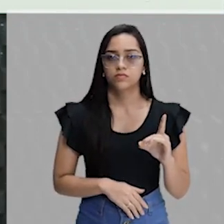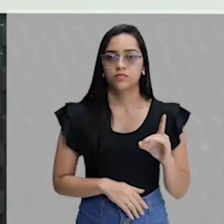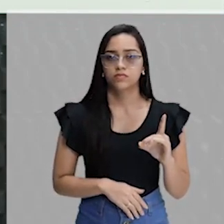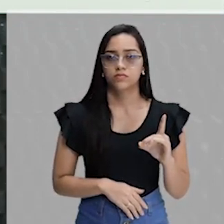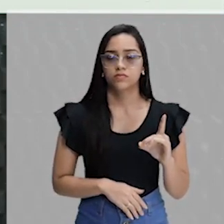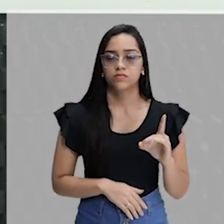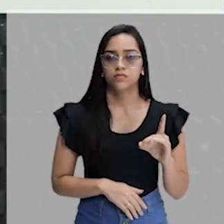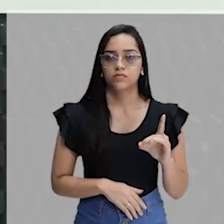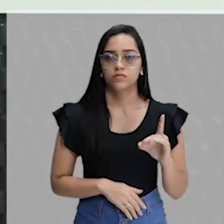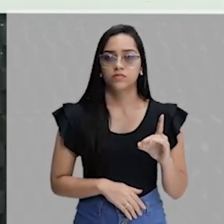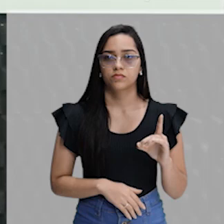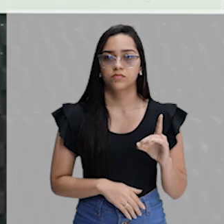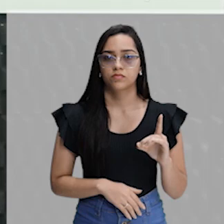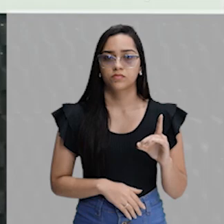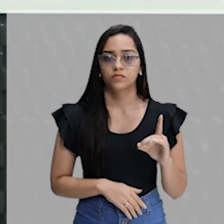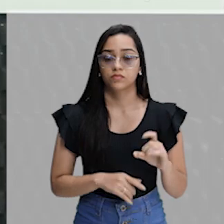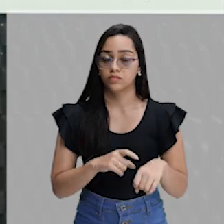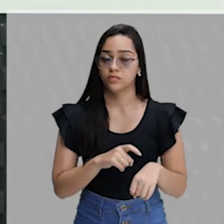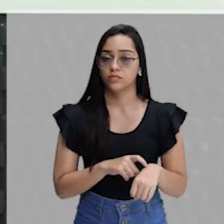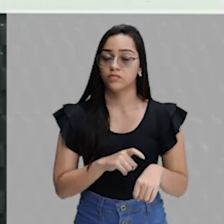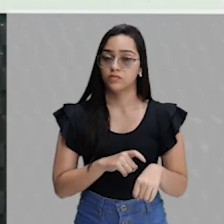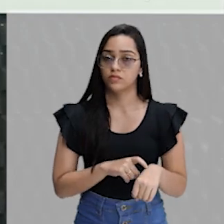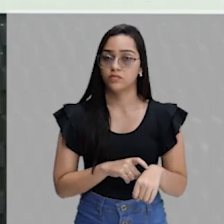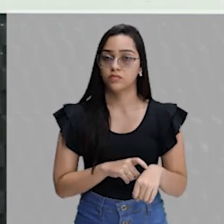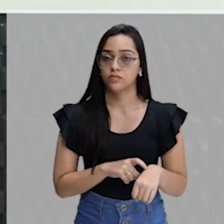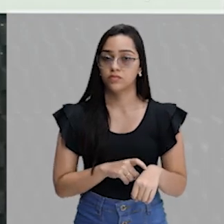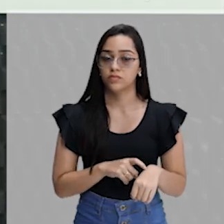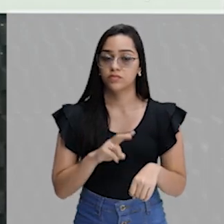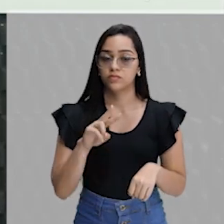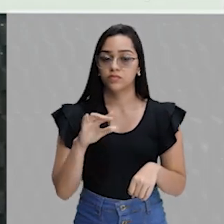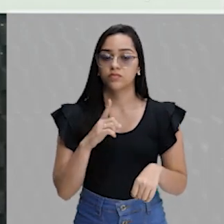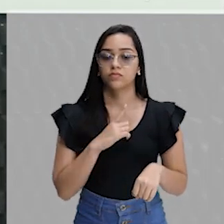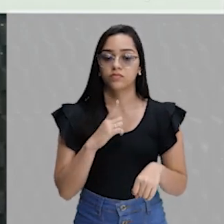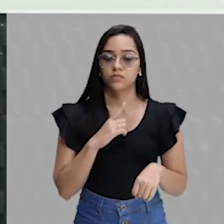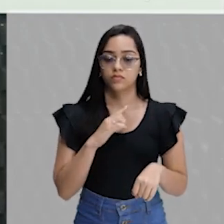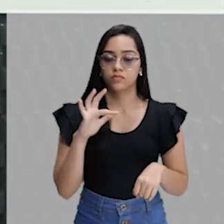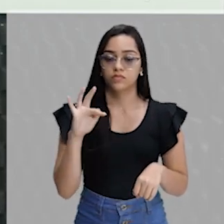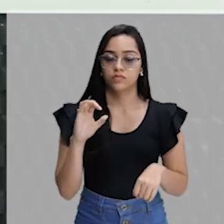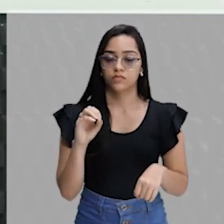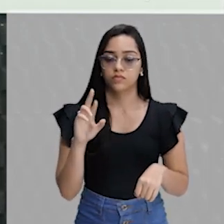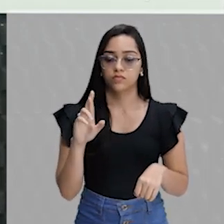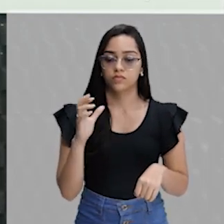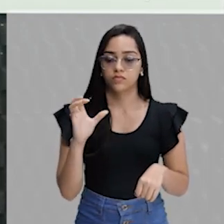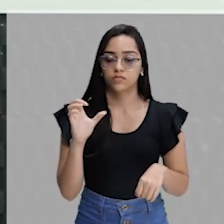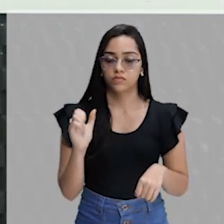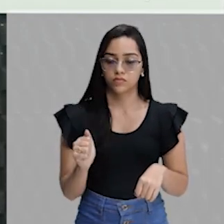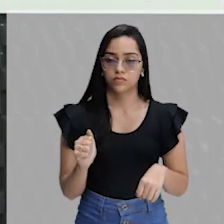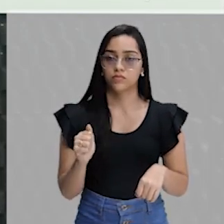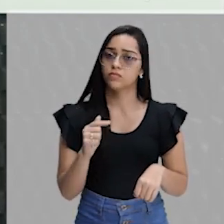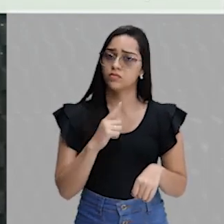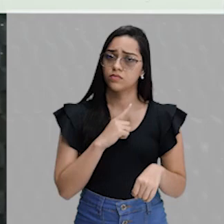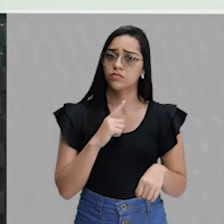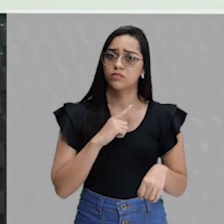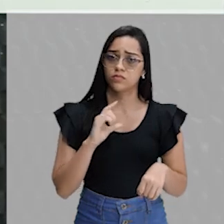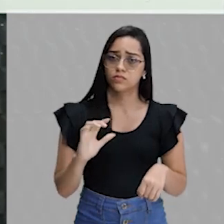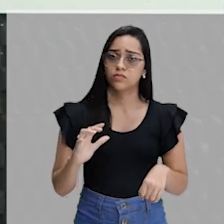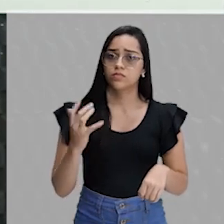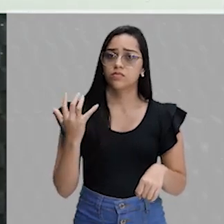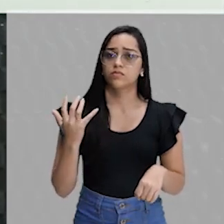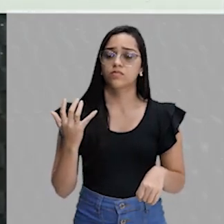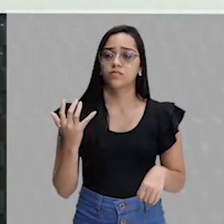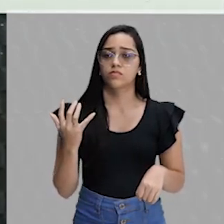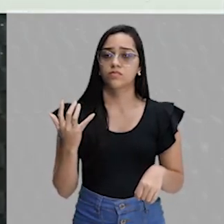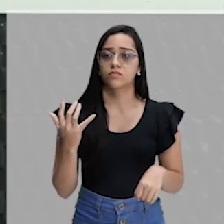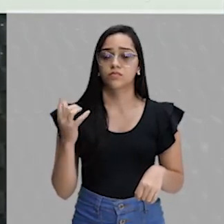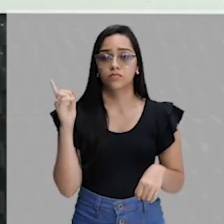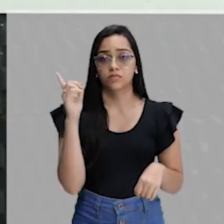certo? No momento que ele é tocado aqui por uma força. Então, é uma situação,